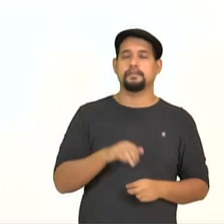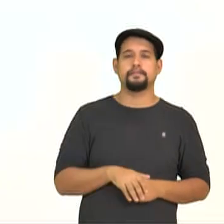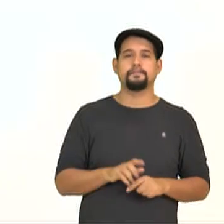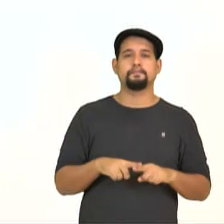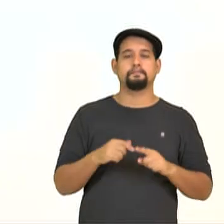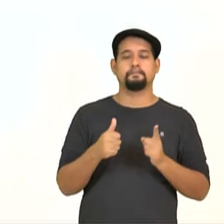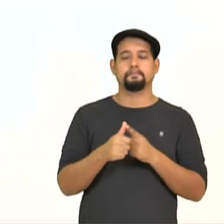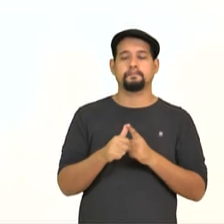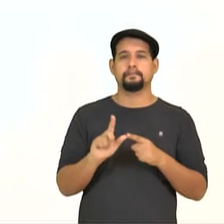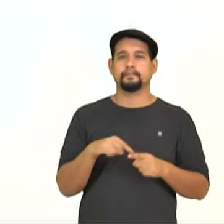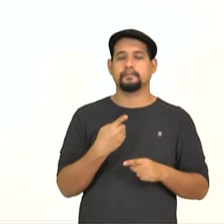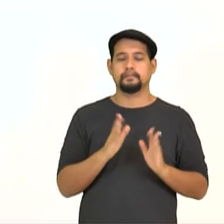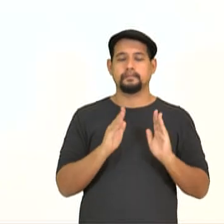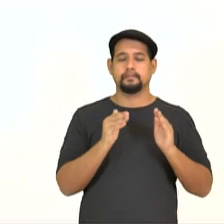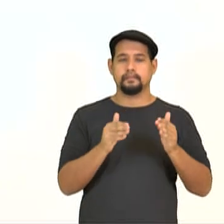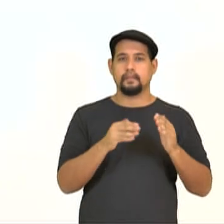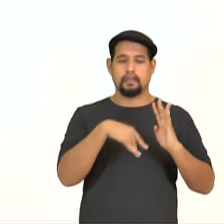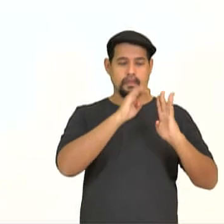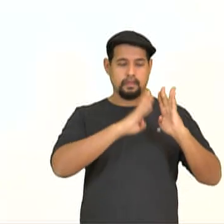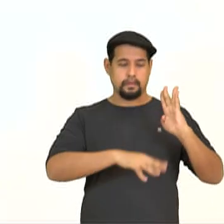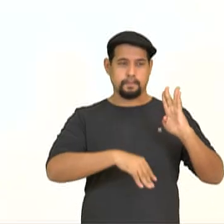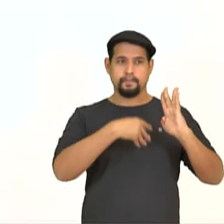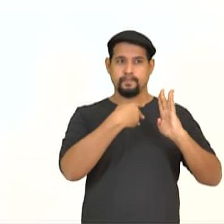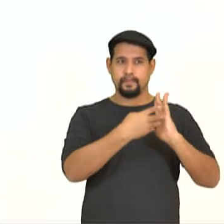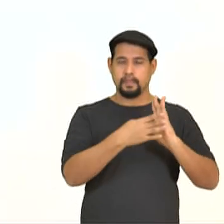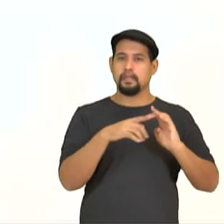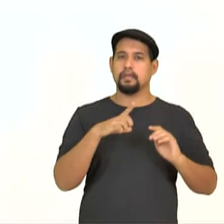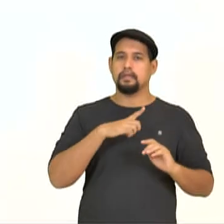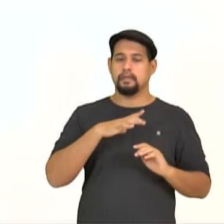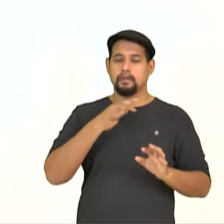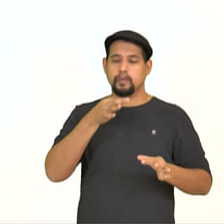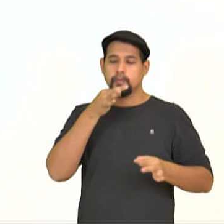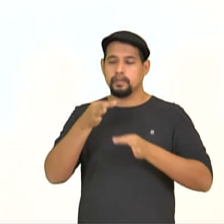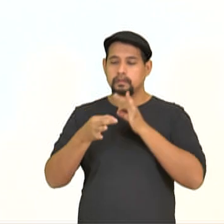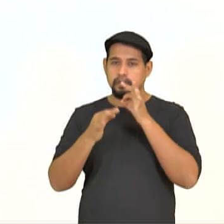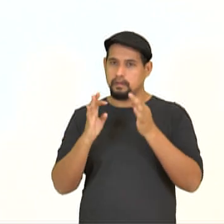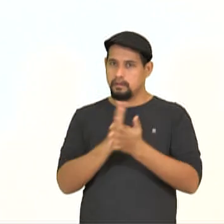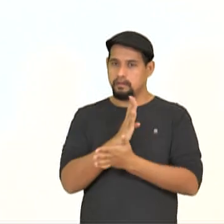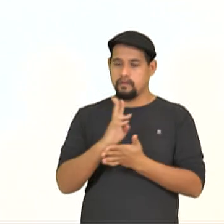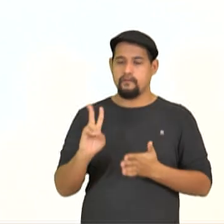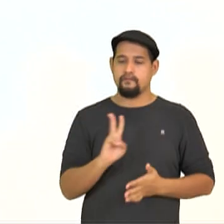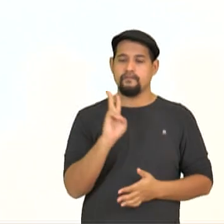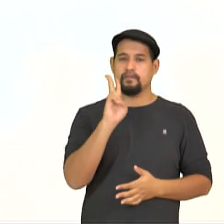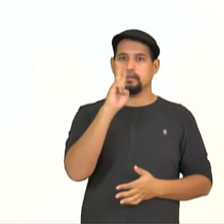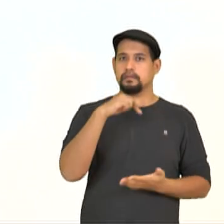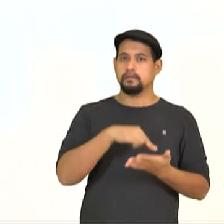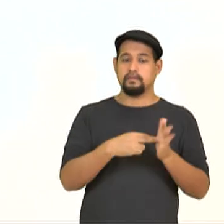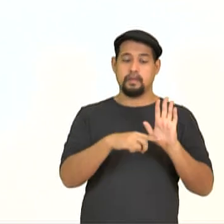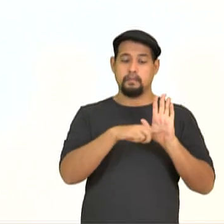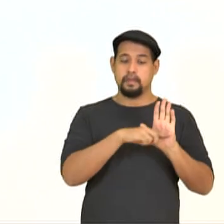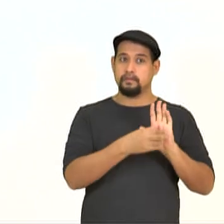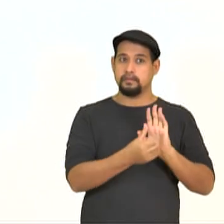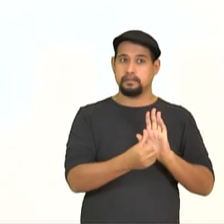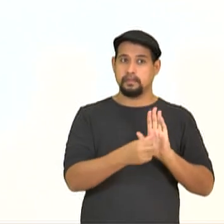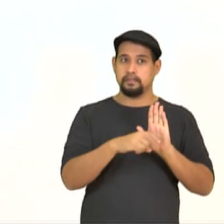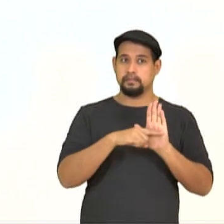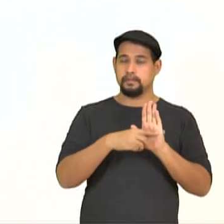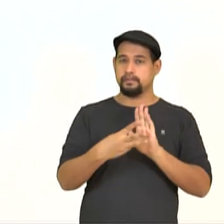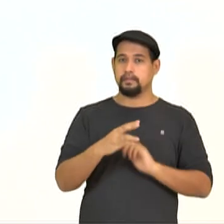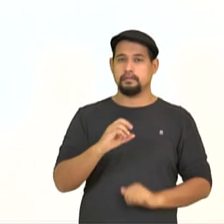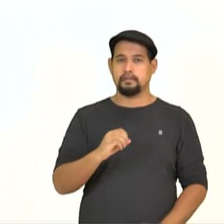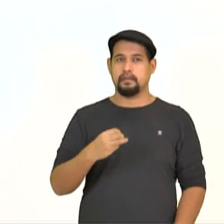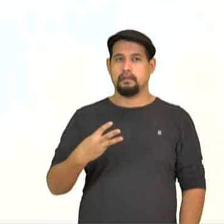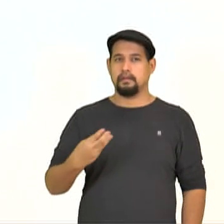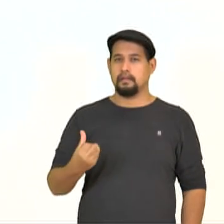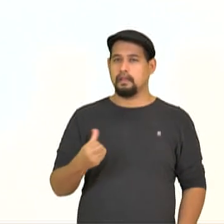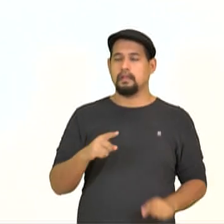vamos primeiramente montar a tabela, né? Nós havíamos sugerido aqui alguns valores para x, que eram -6, -3, 0, 3 e 6.